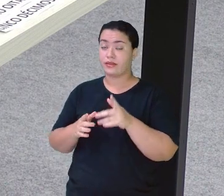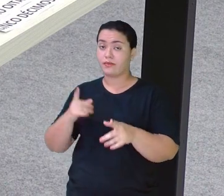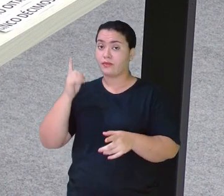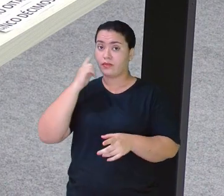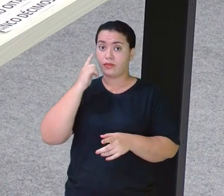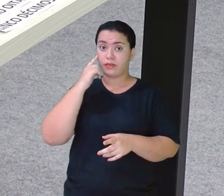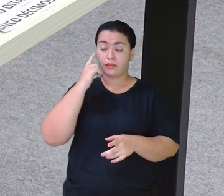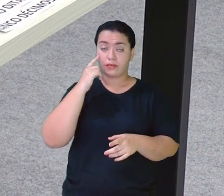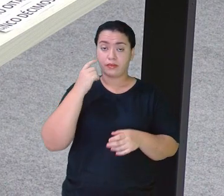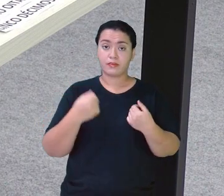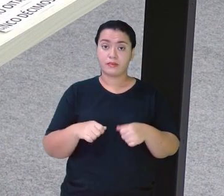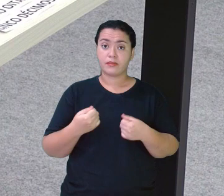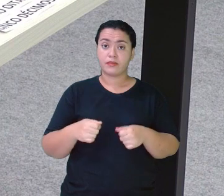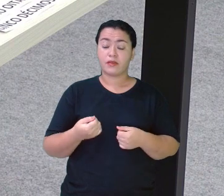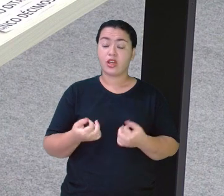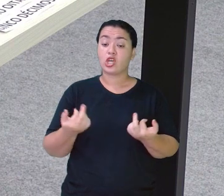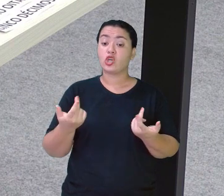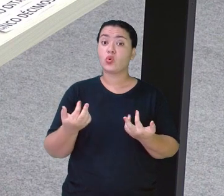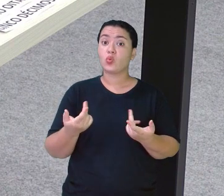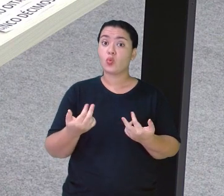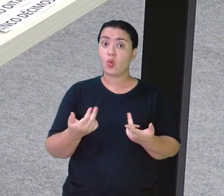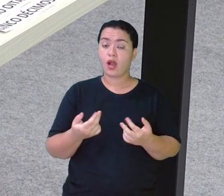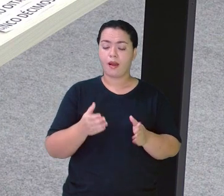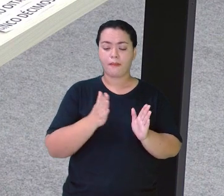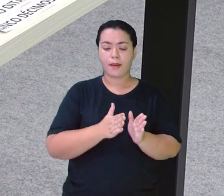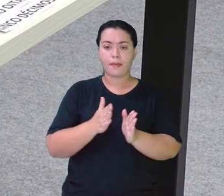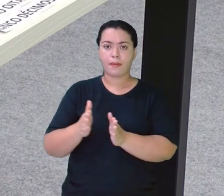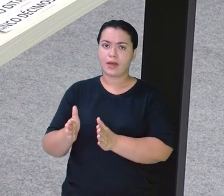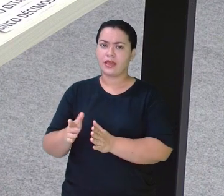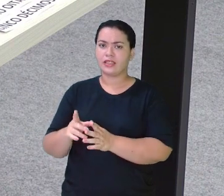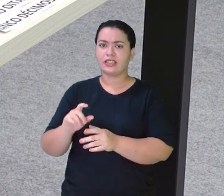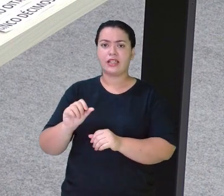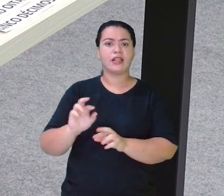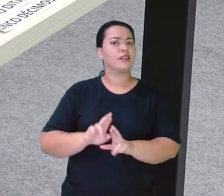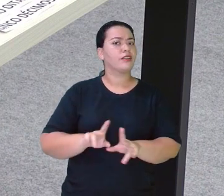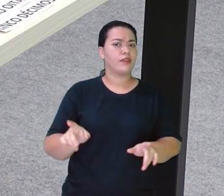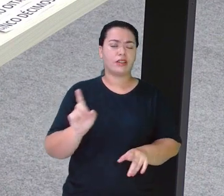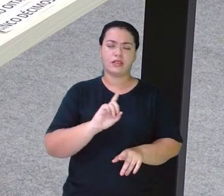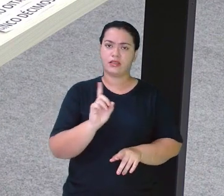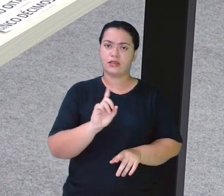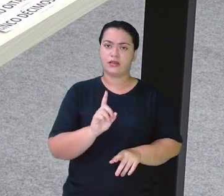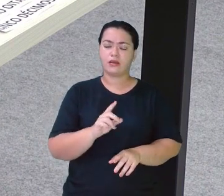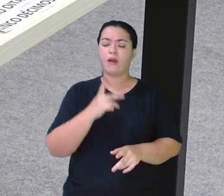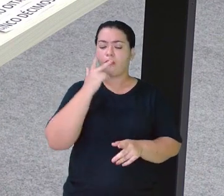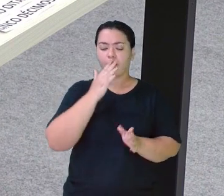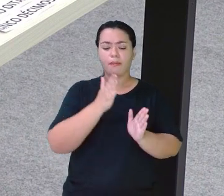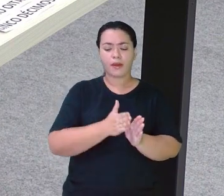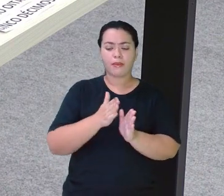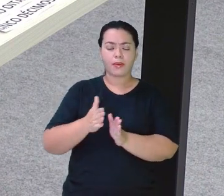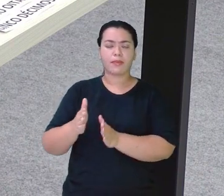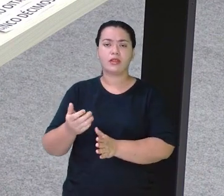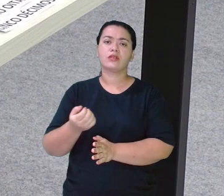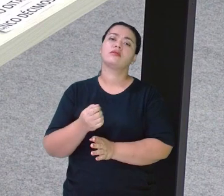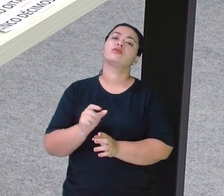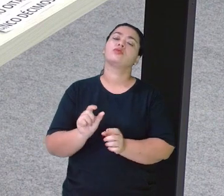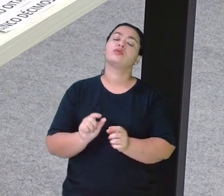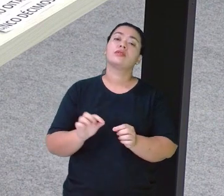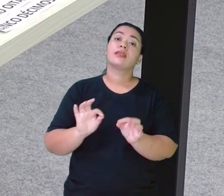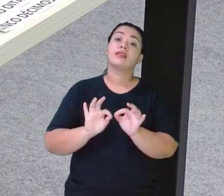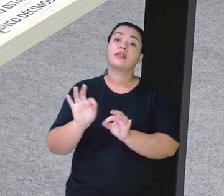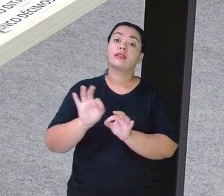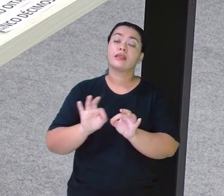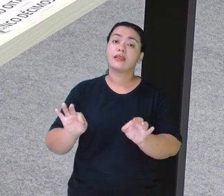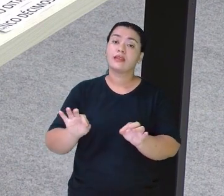só, tem que ser em partes iguais, tá certo? Então, quando eu dividir um inteiro em partes